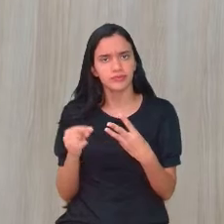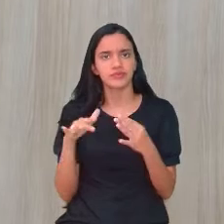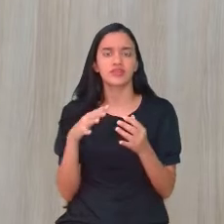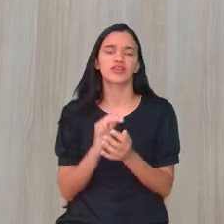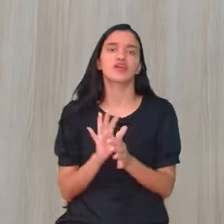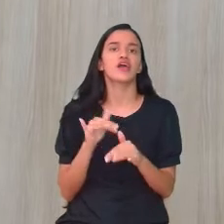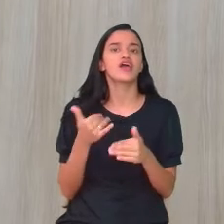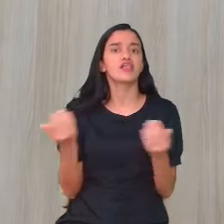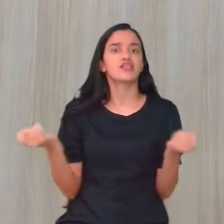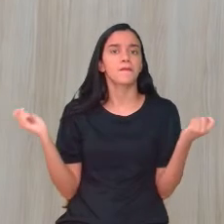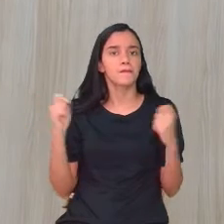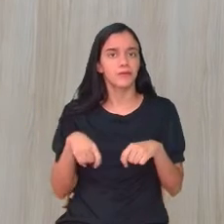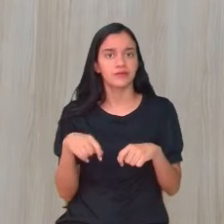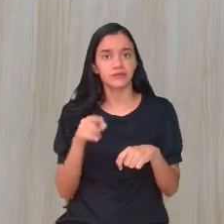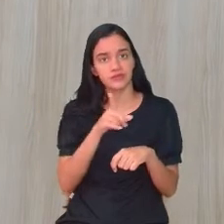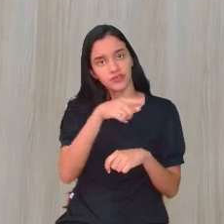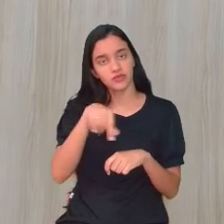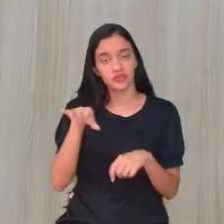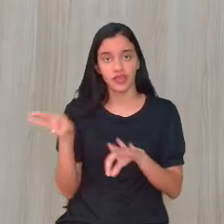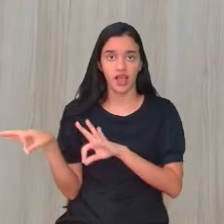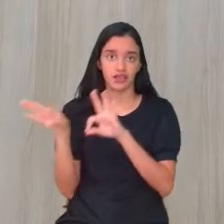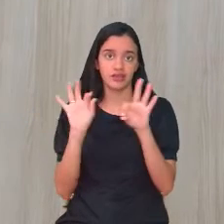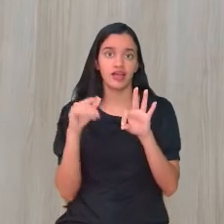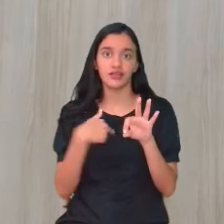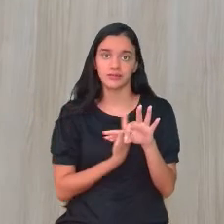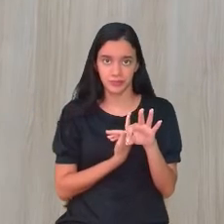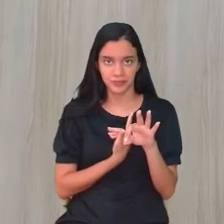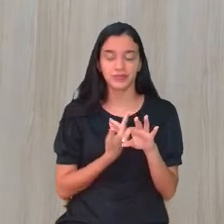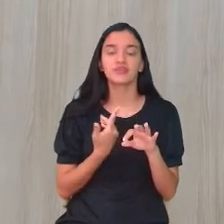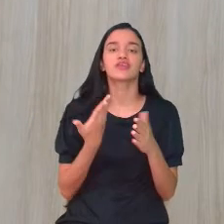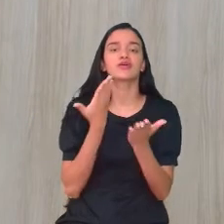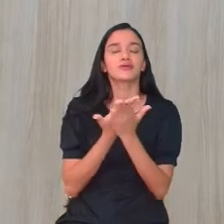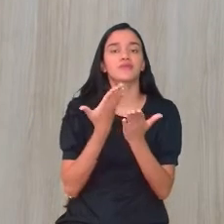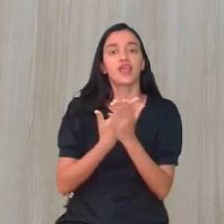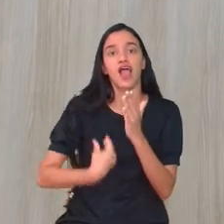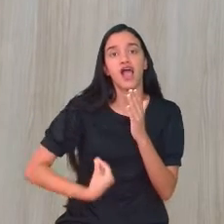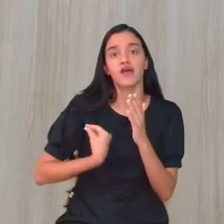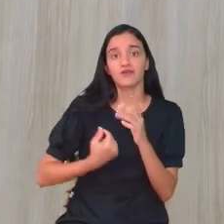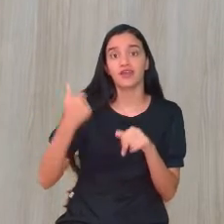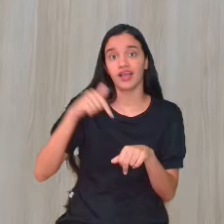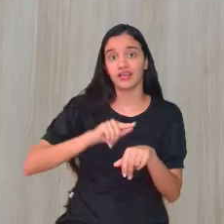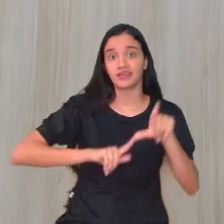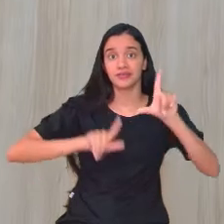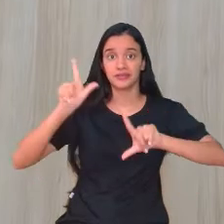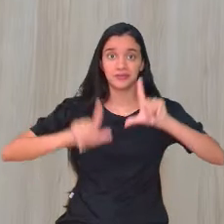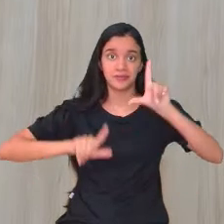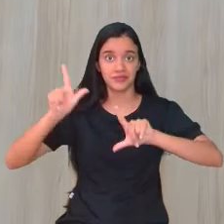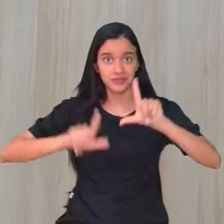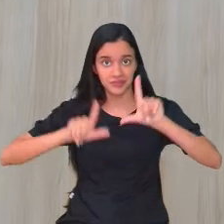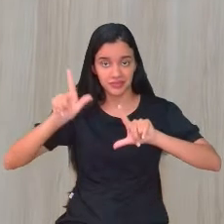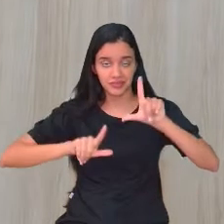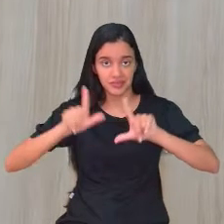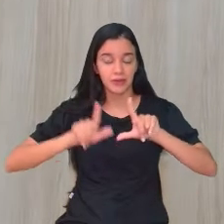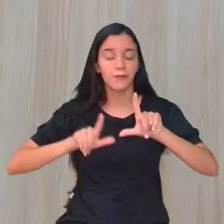de possibilidades aí para você assistir nossa aula, né? Ao vivo aqui pela TV Nova,